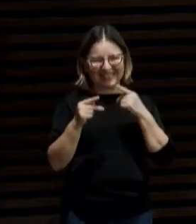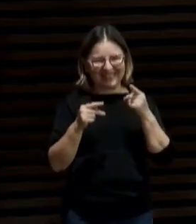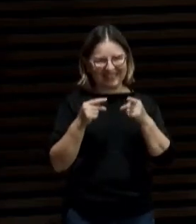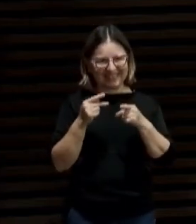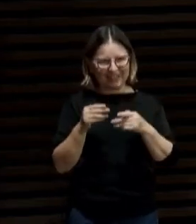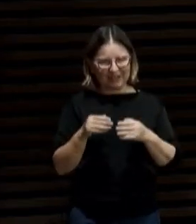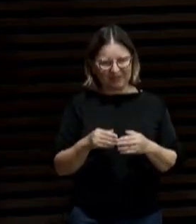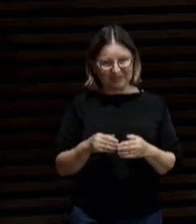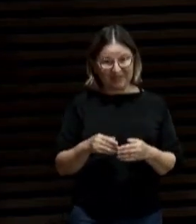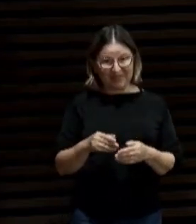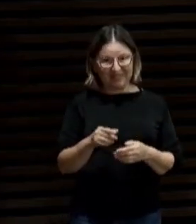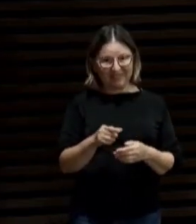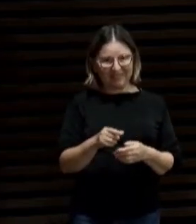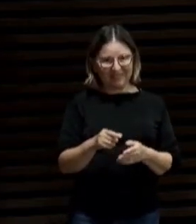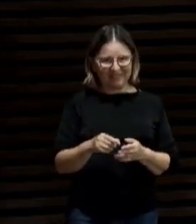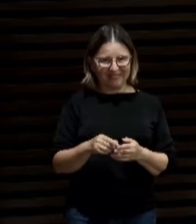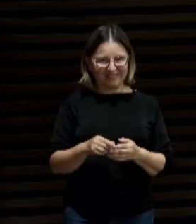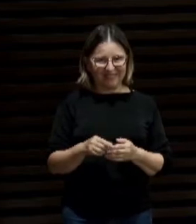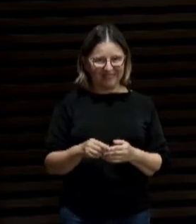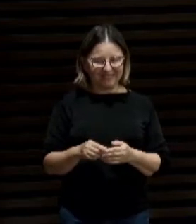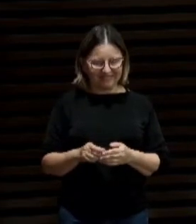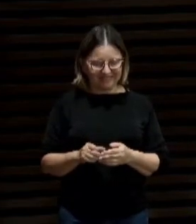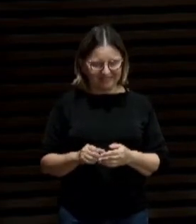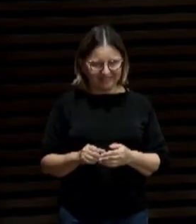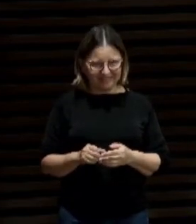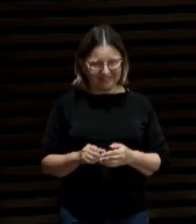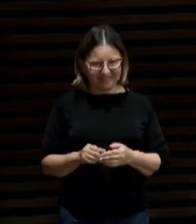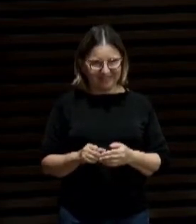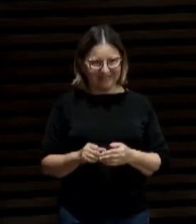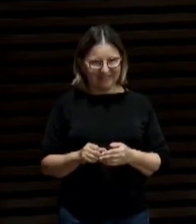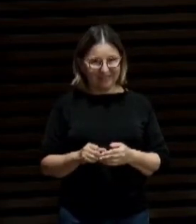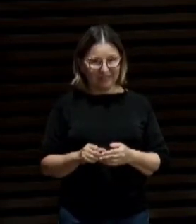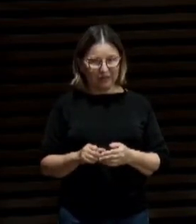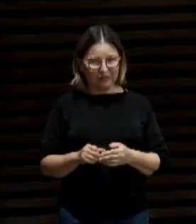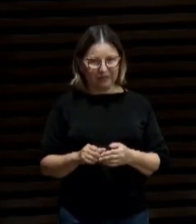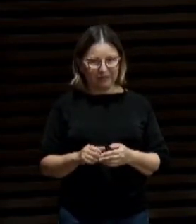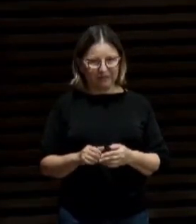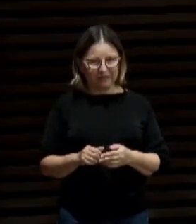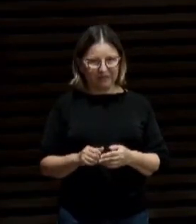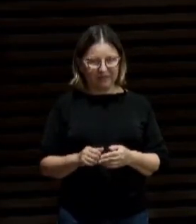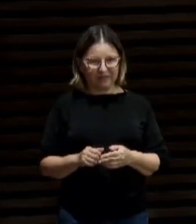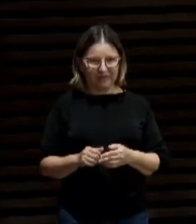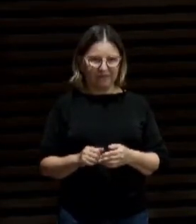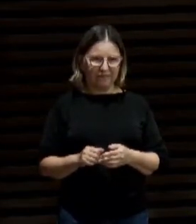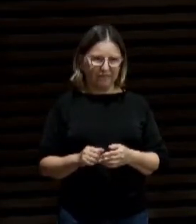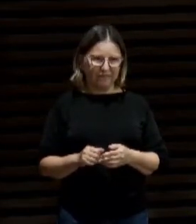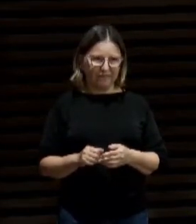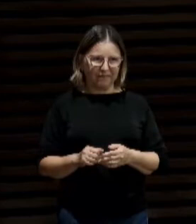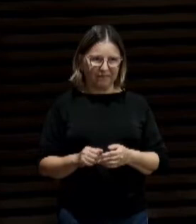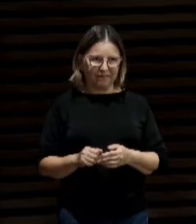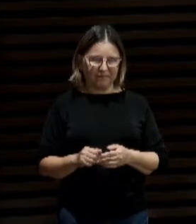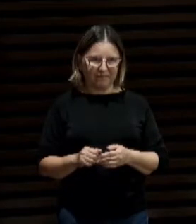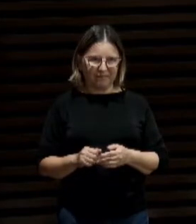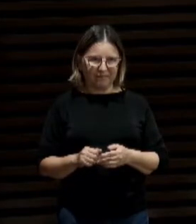lógico que o nosso desejo é que essa vacina desse certo. Mas ainda que ela seja 100% eficaz, está se mostrando